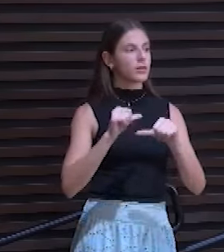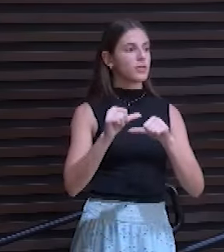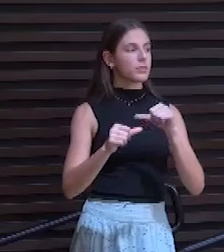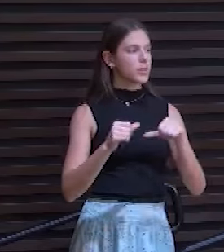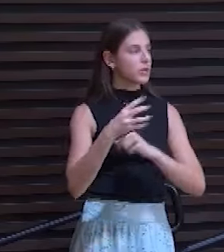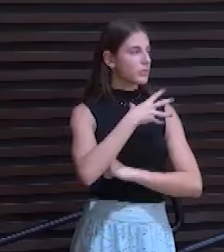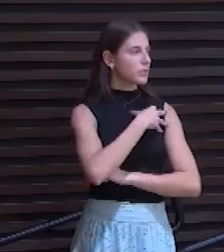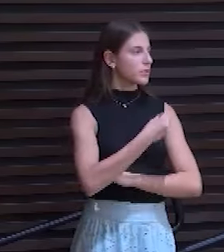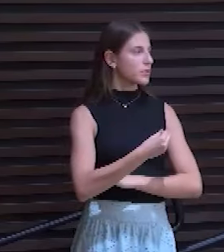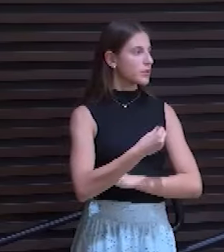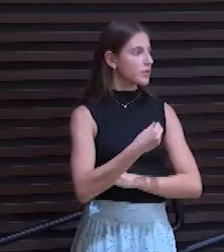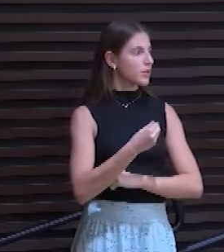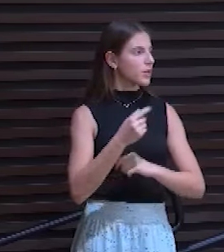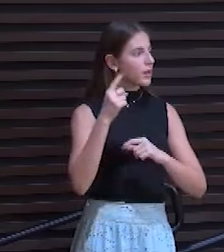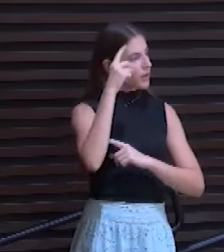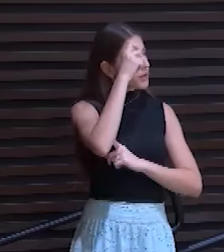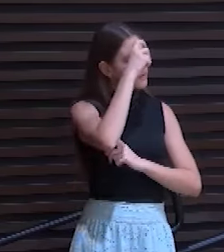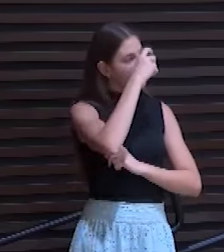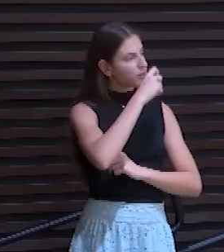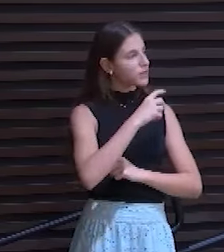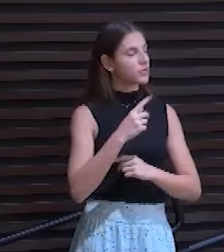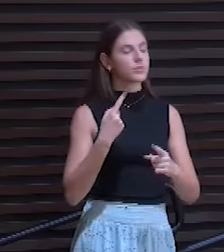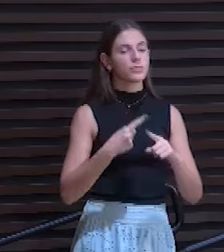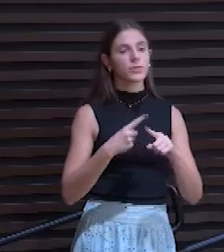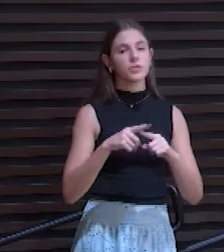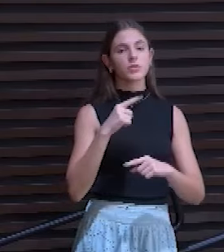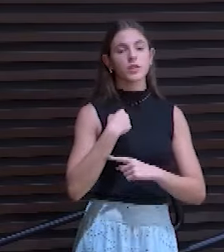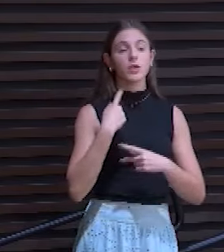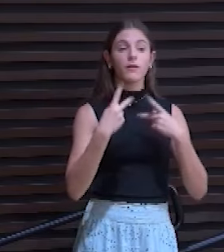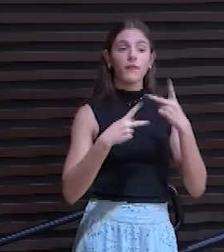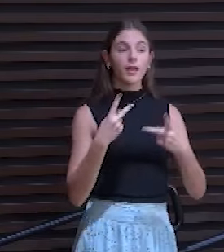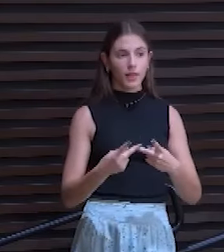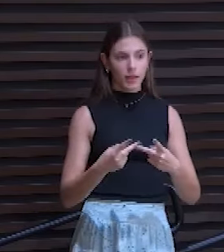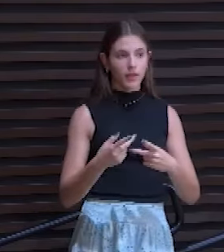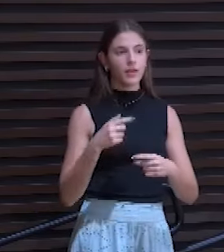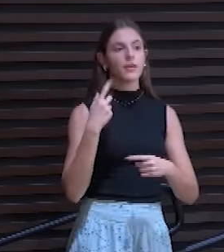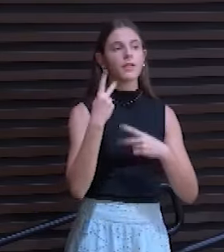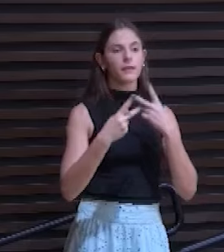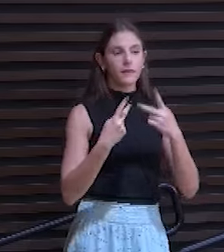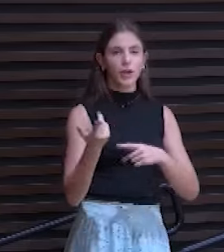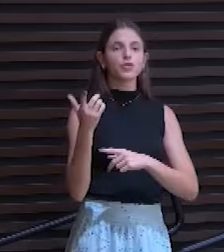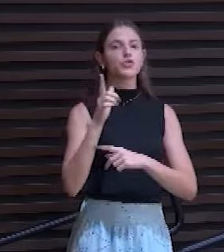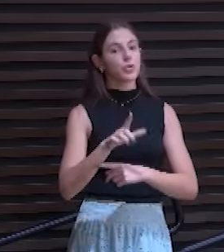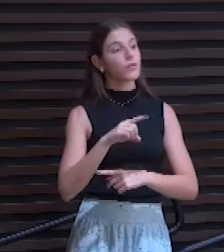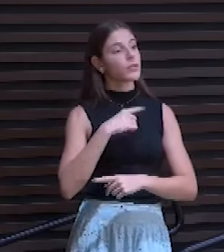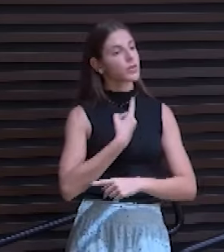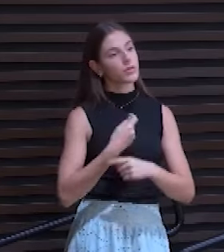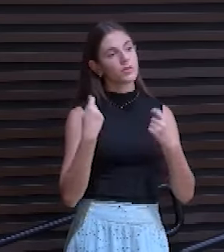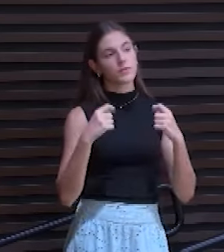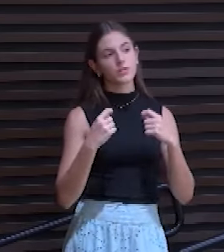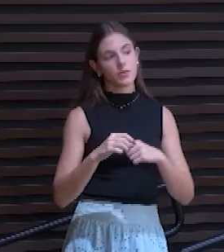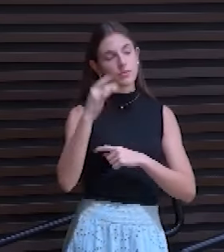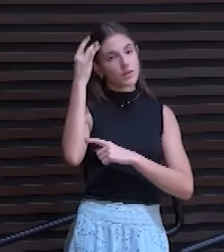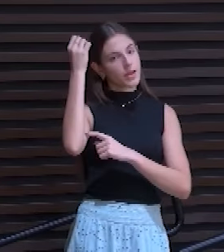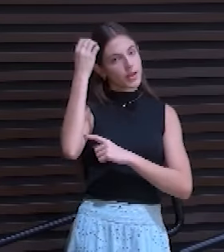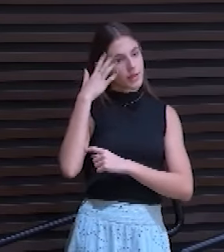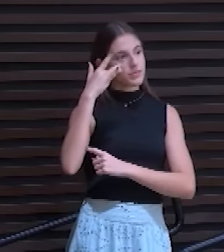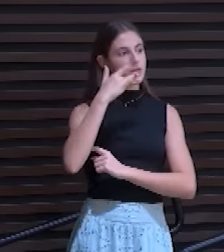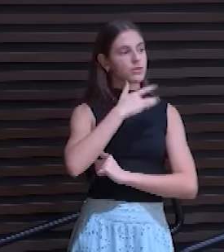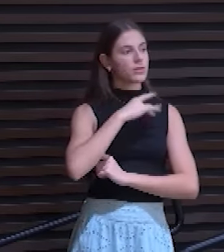isso. Por isso que eu disse e volto a dizer, nós precisamos da graça, da misericórdia de Deus nas nossas